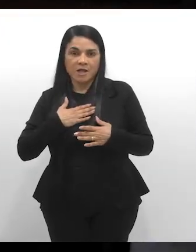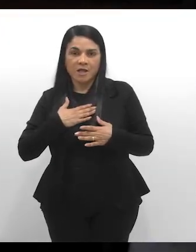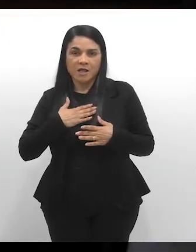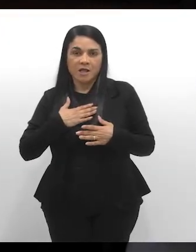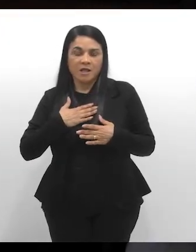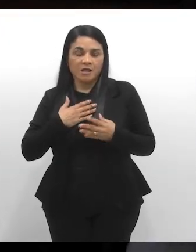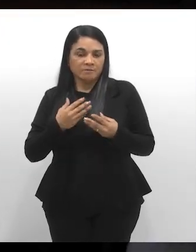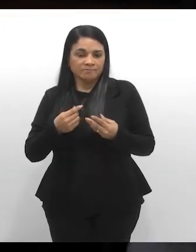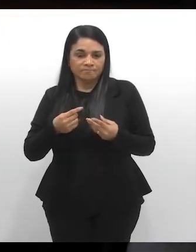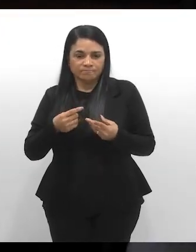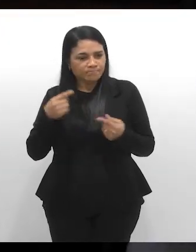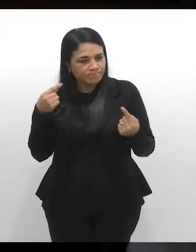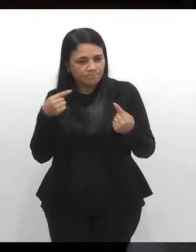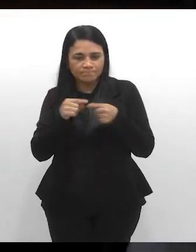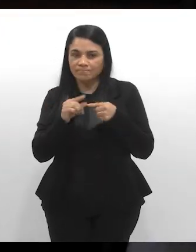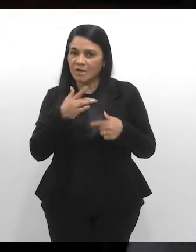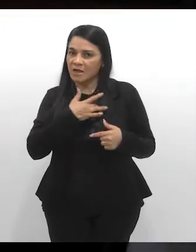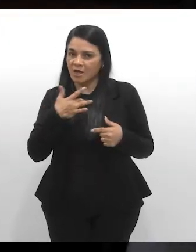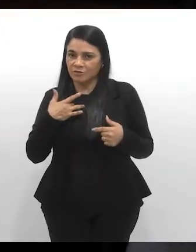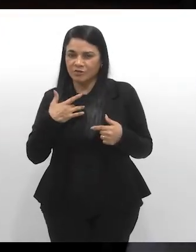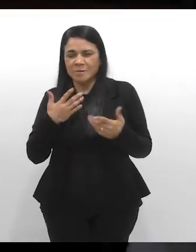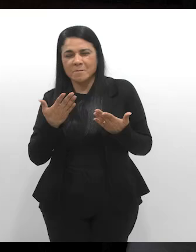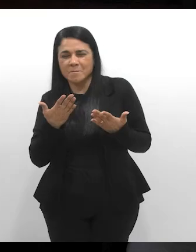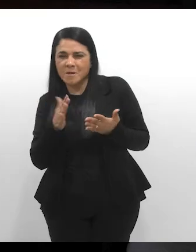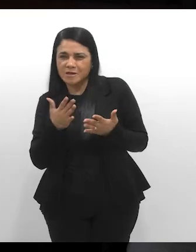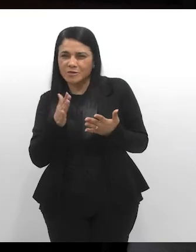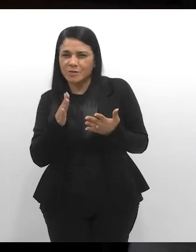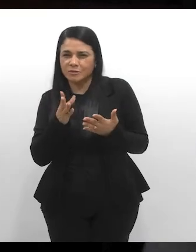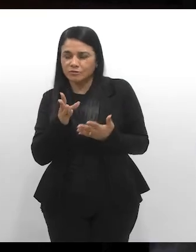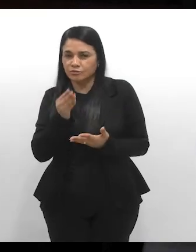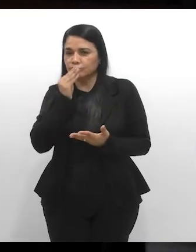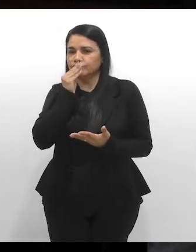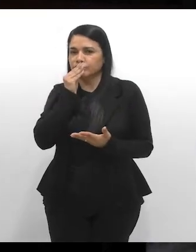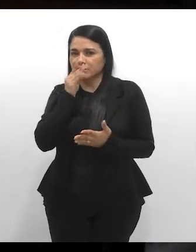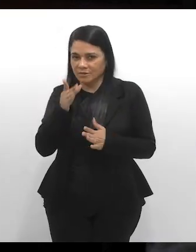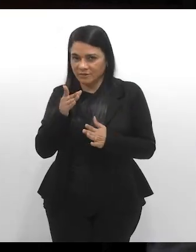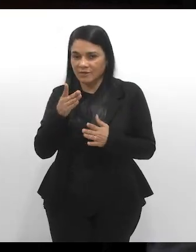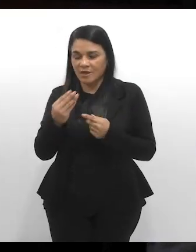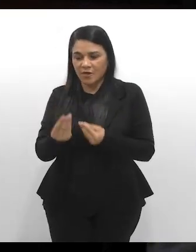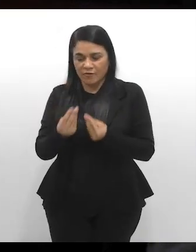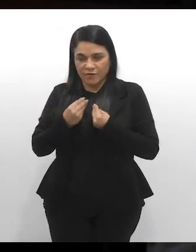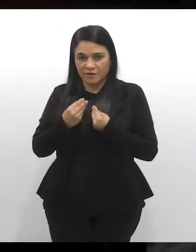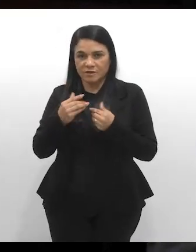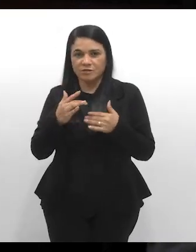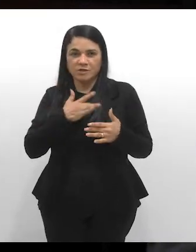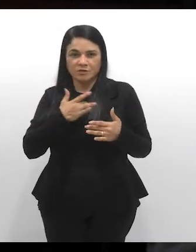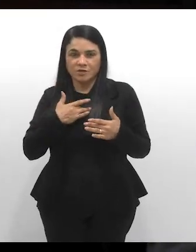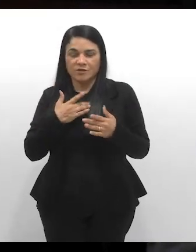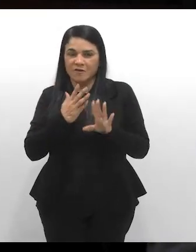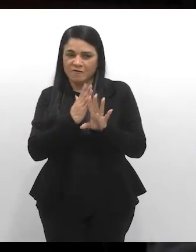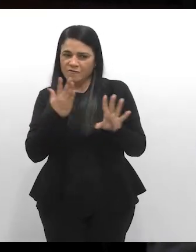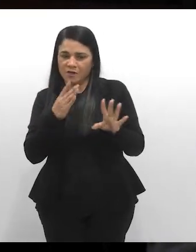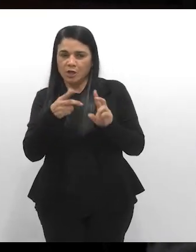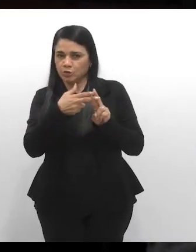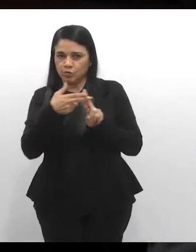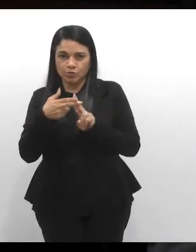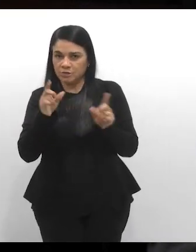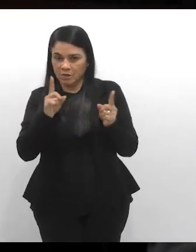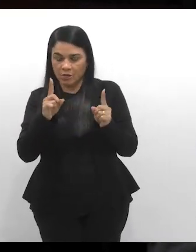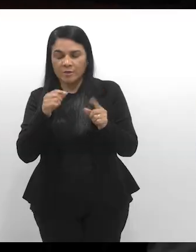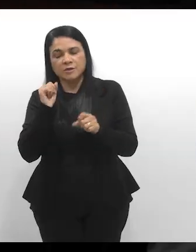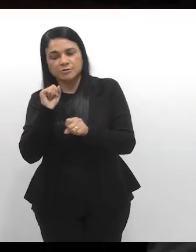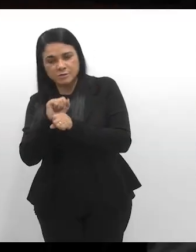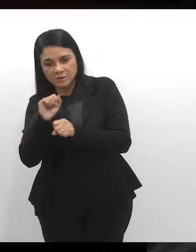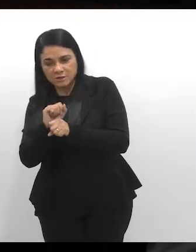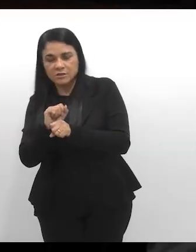a saúde que eles tinham que dar. Foi mais ou menos assim um cala-boca. Então, a gente não está indo para a fila do SUS, tá?